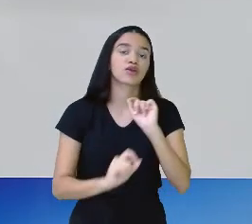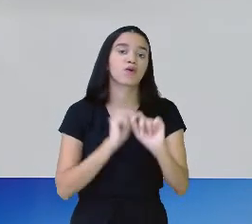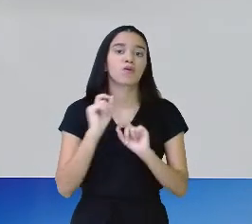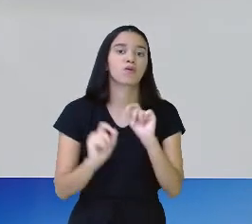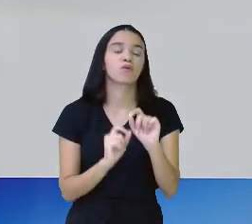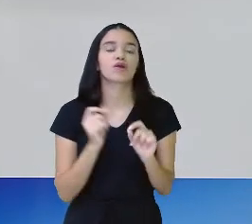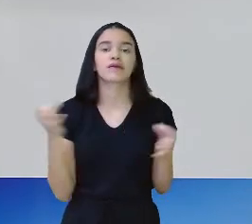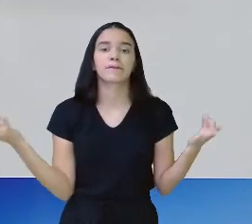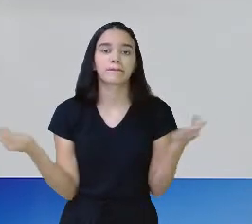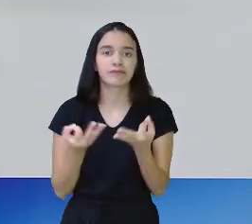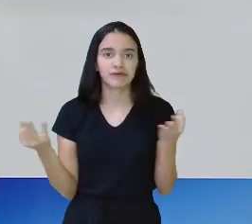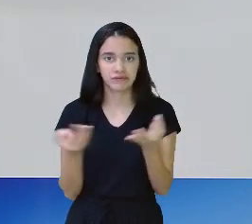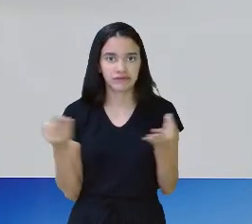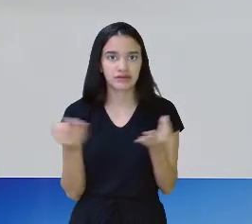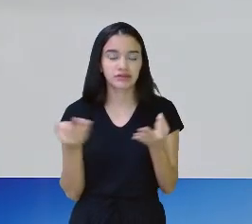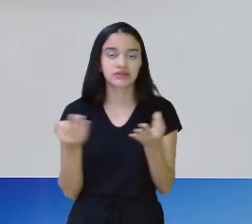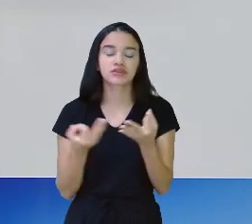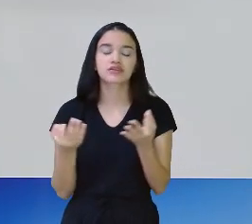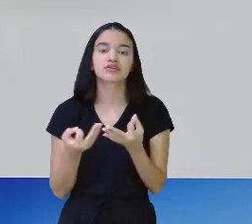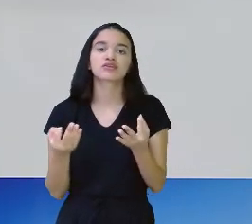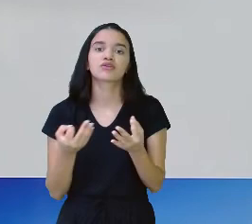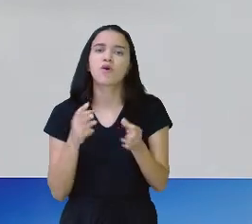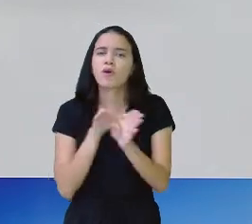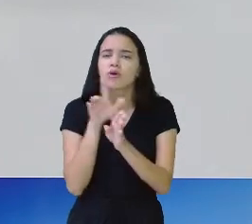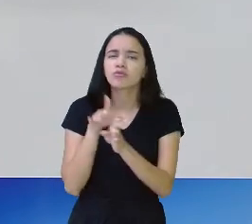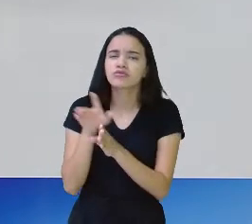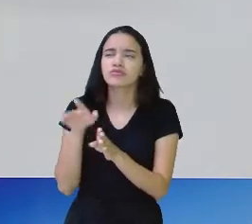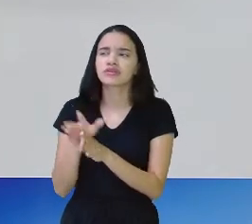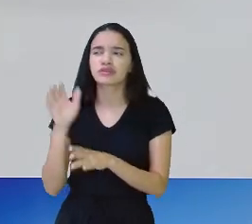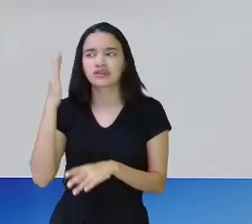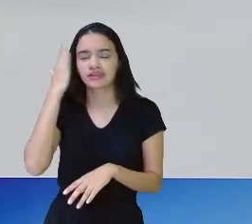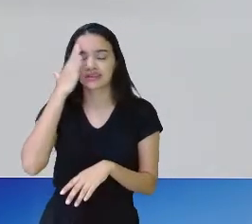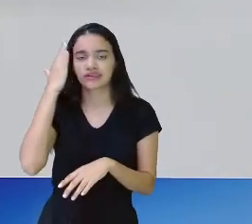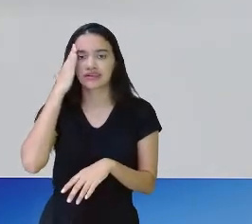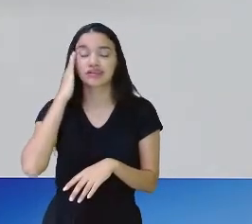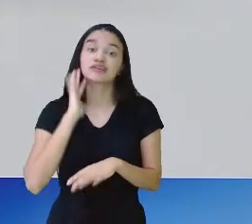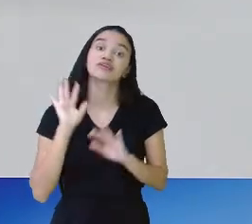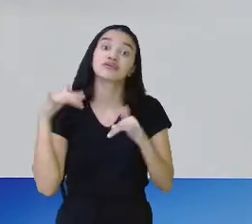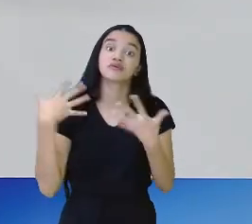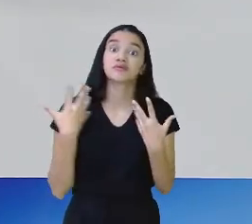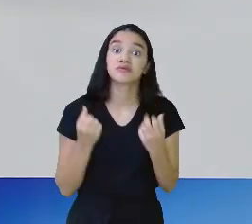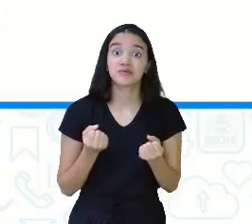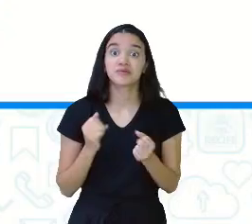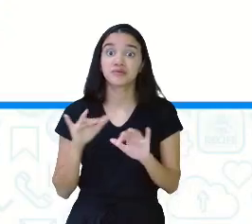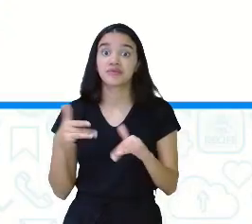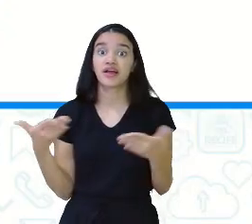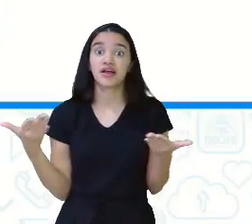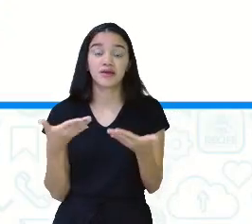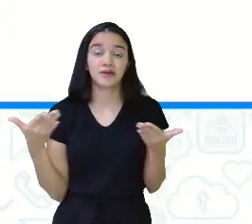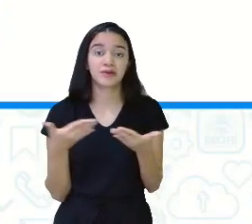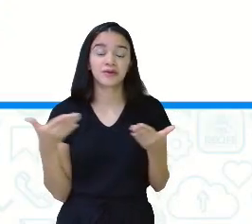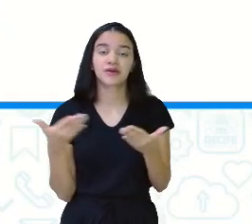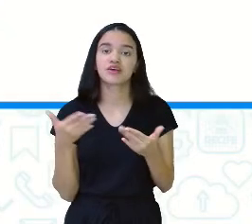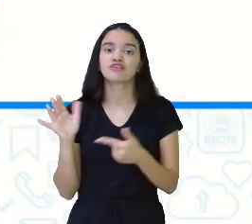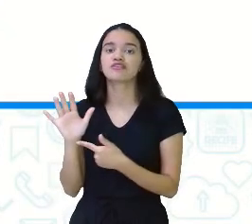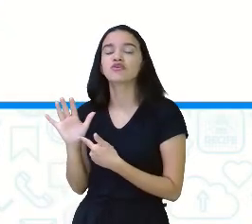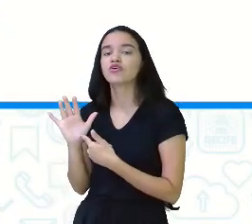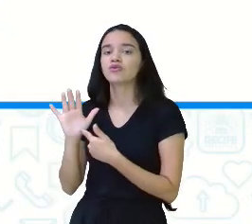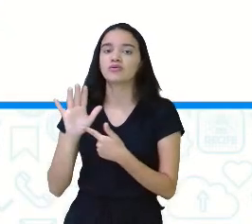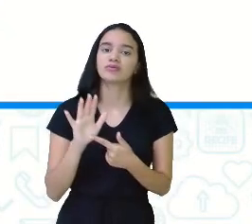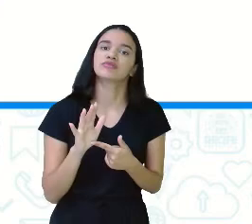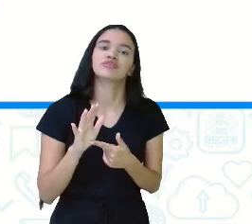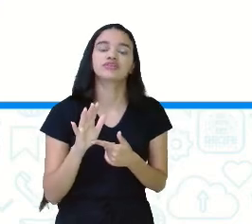fica perfeitamente compreensível. Entenderam direitinho? Pois muito bem. Agora, vou mostrar para